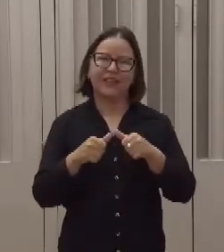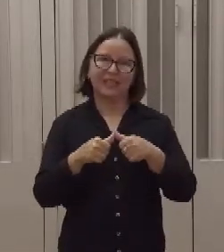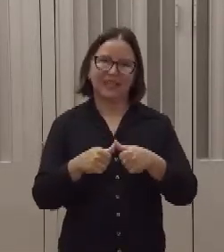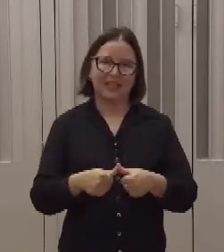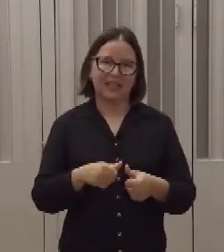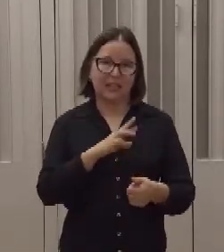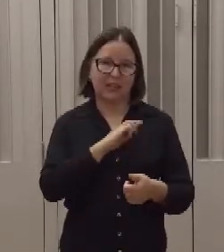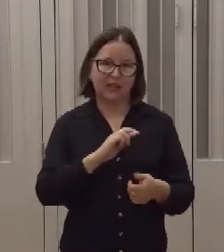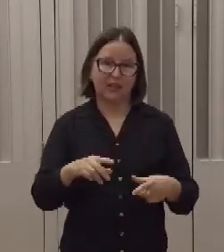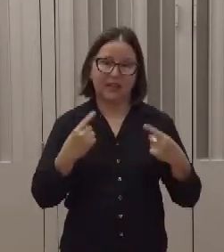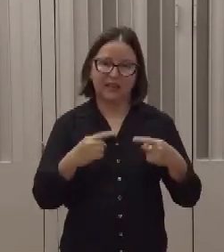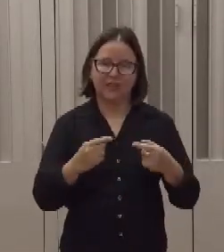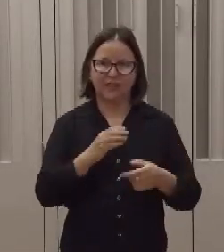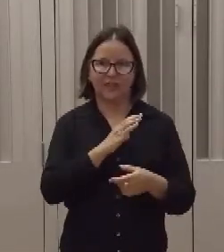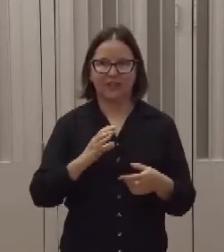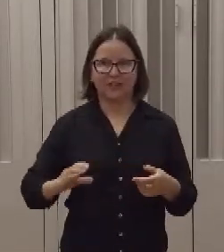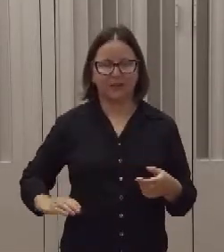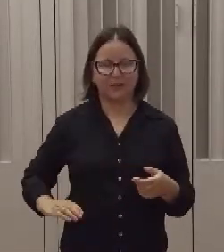anticristãs.